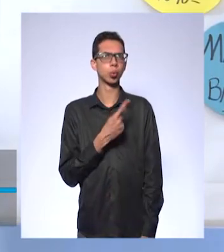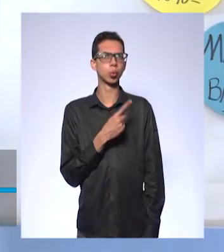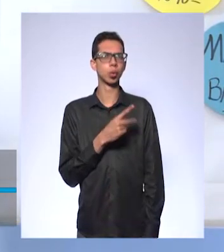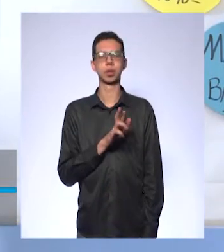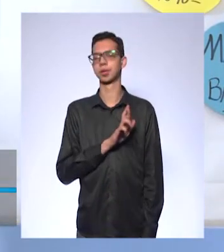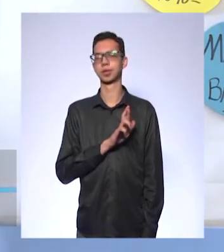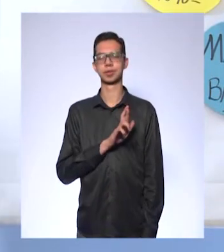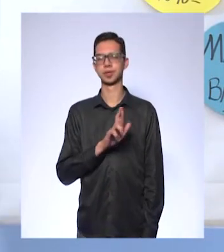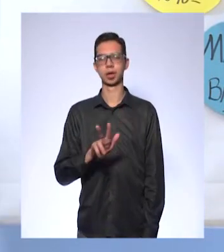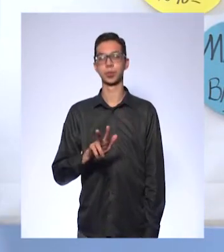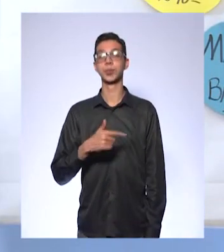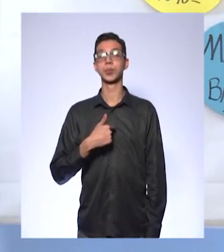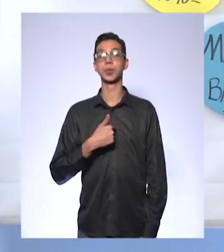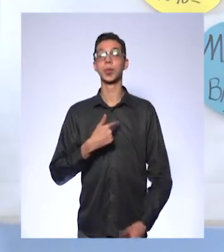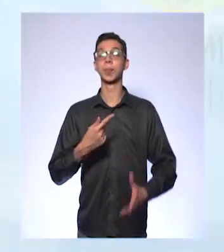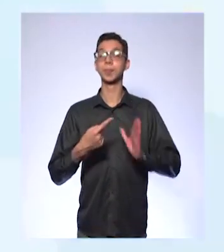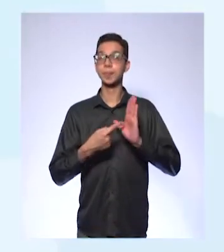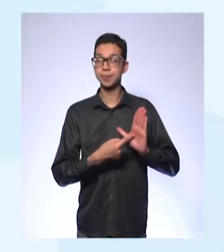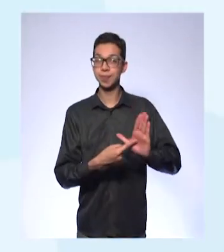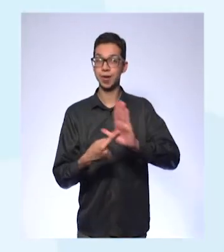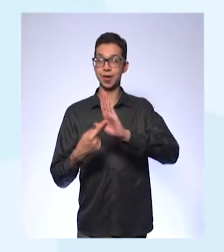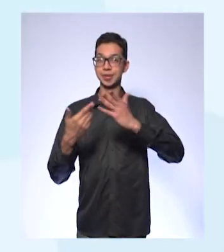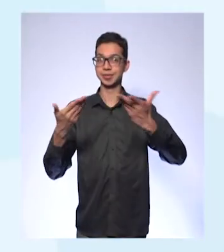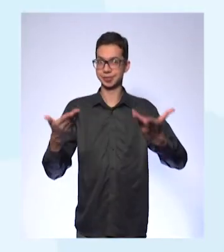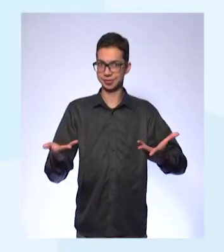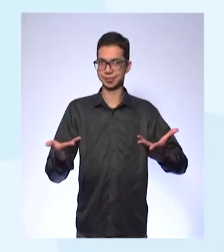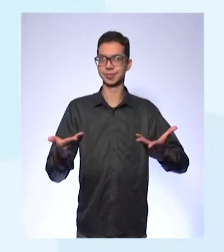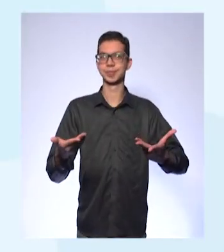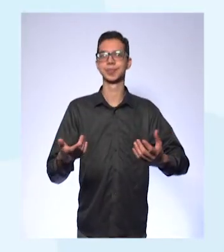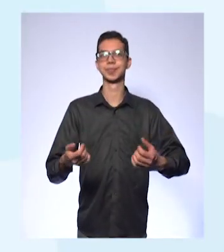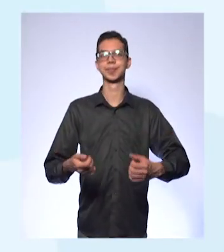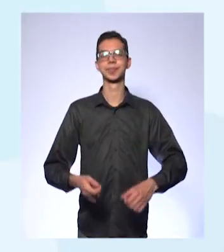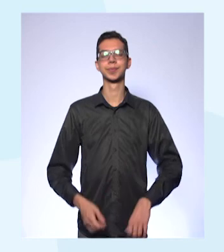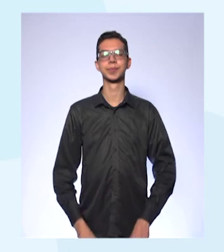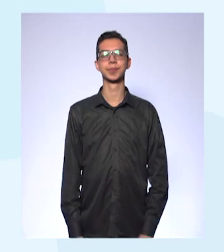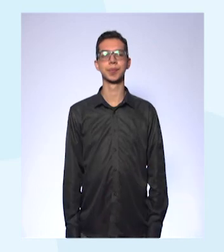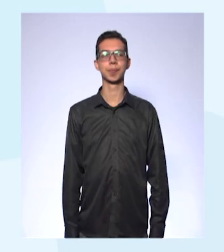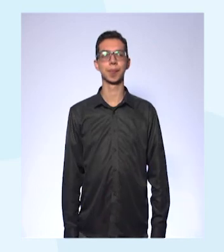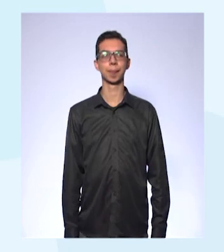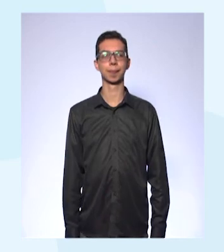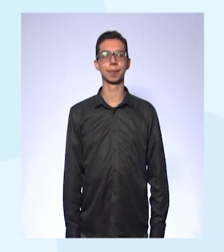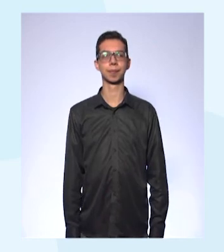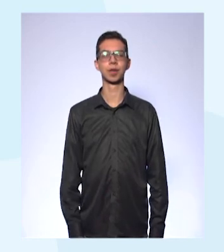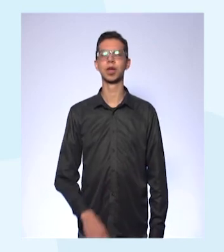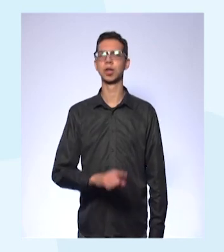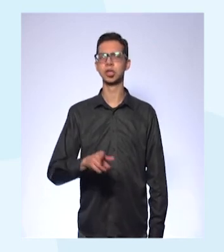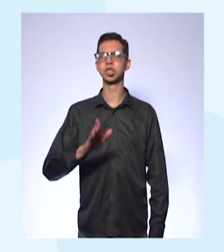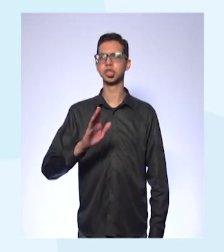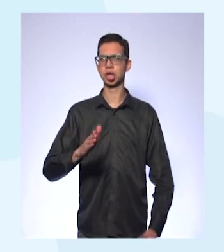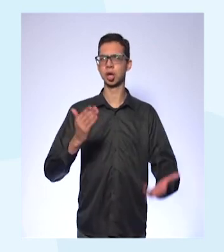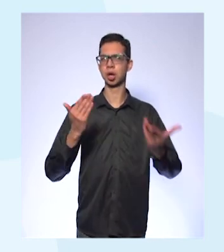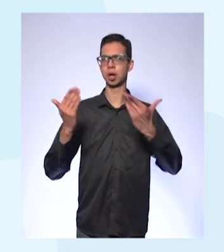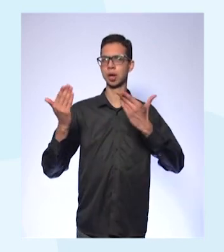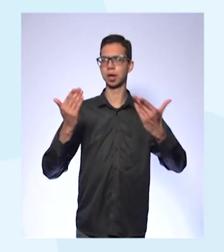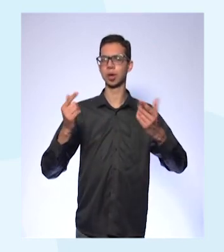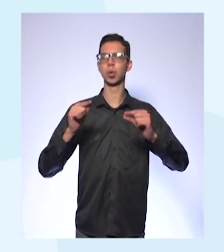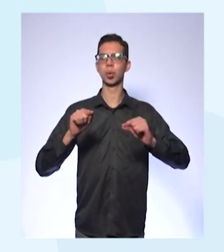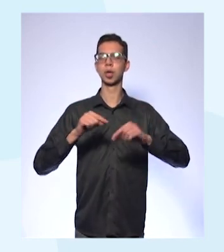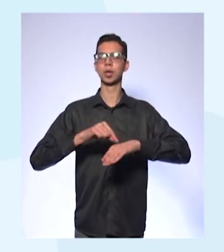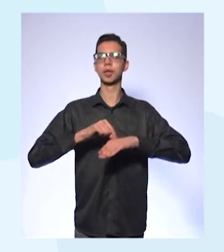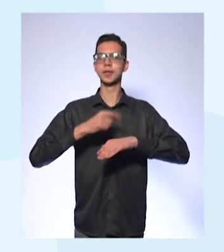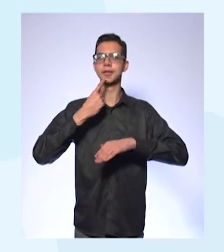vocês então uma questão, vamos lá. Você já identificou a relação do charque com a Revolução Farroupilha?